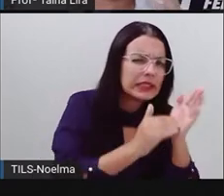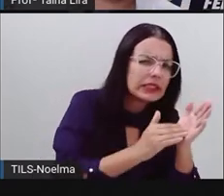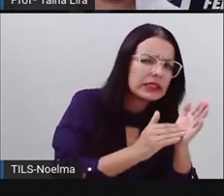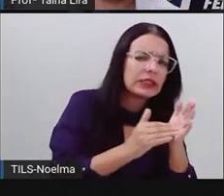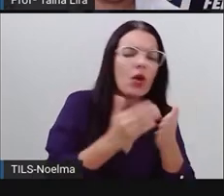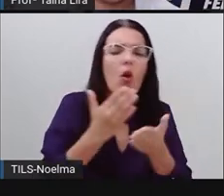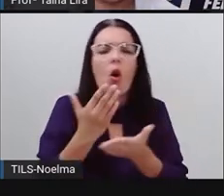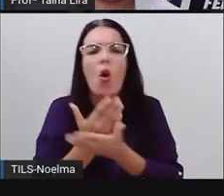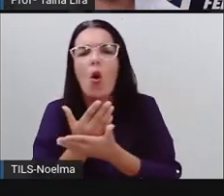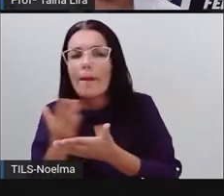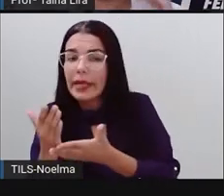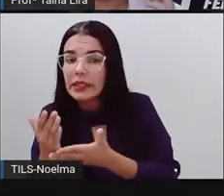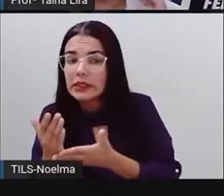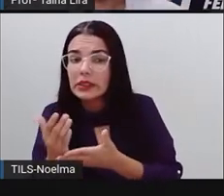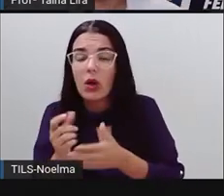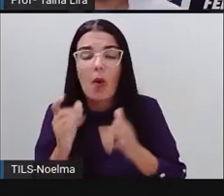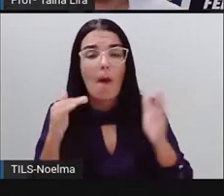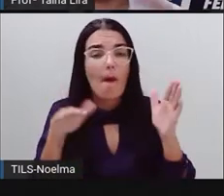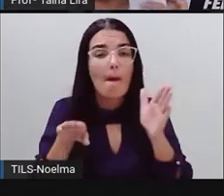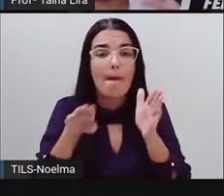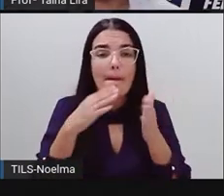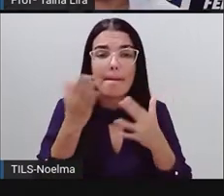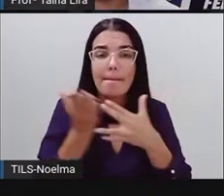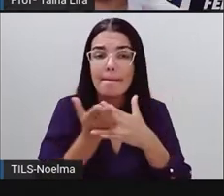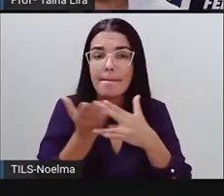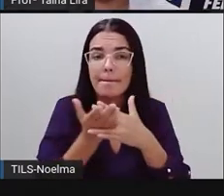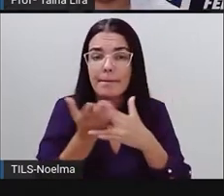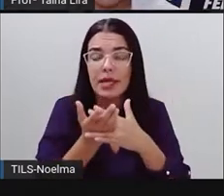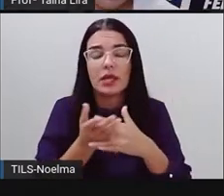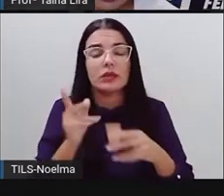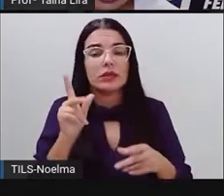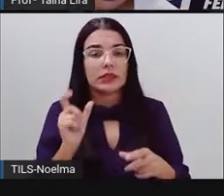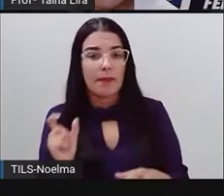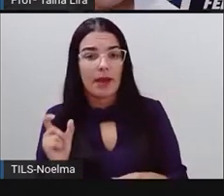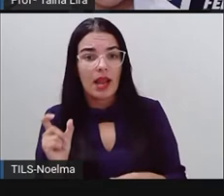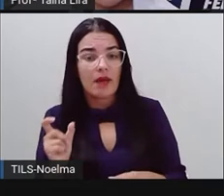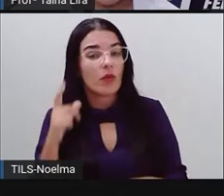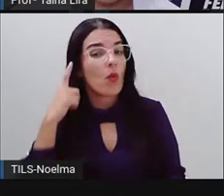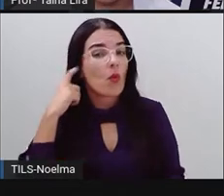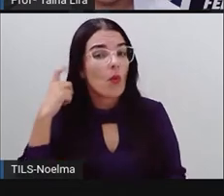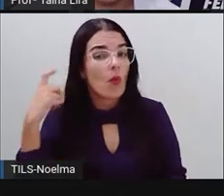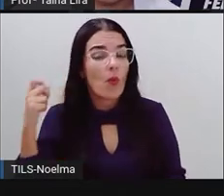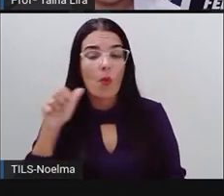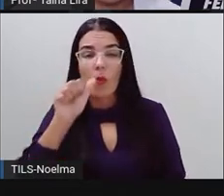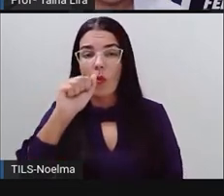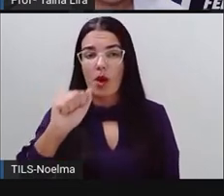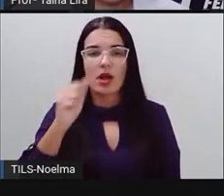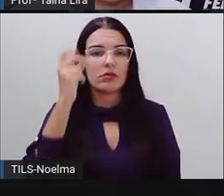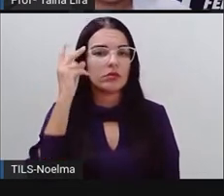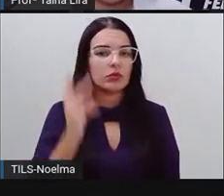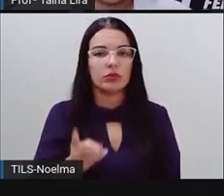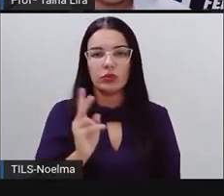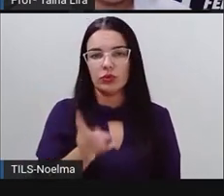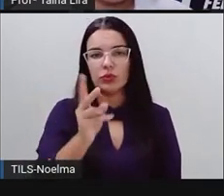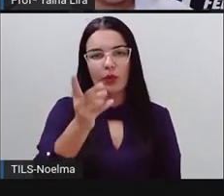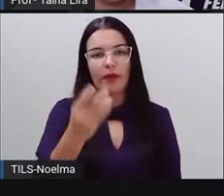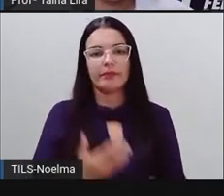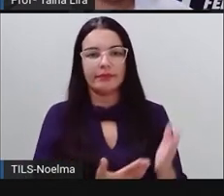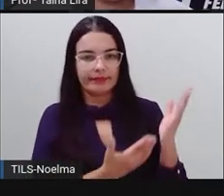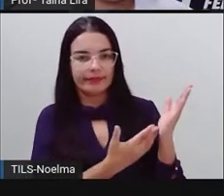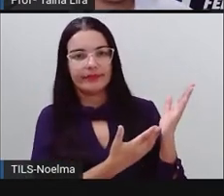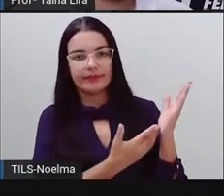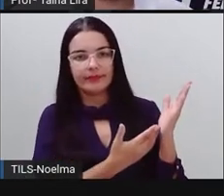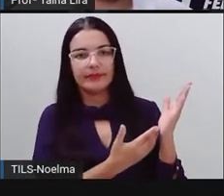final você no meio da palavra a letra A sempre vai ter o mesmo som tá bom Então olha lá